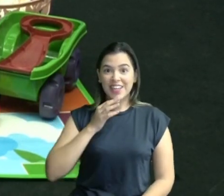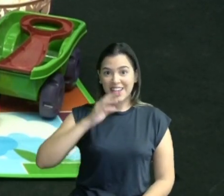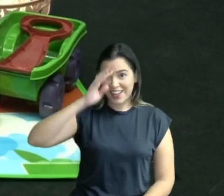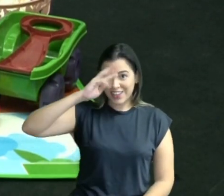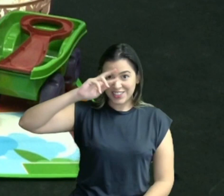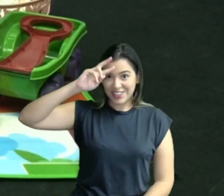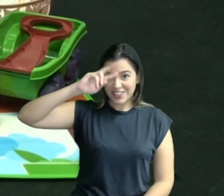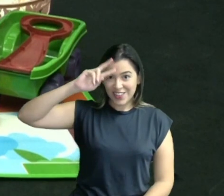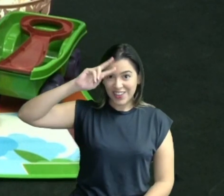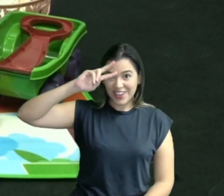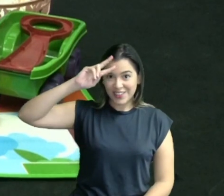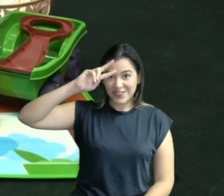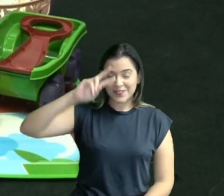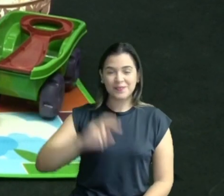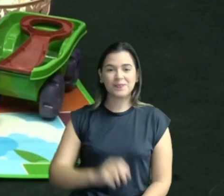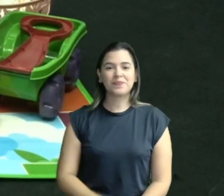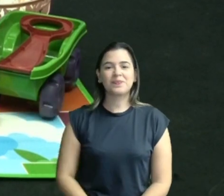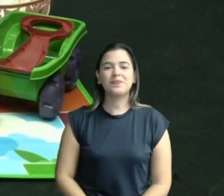história